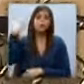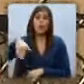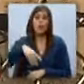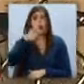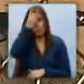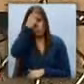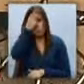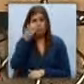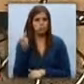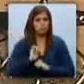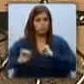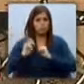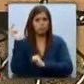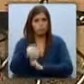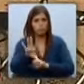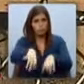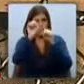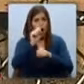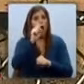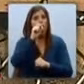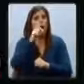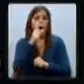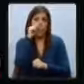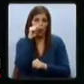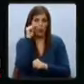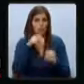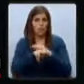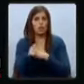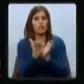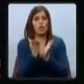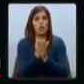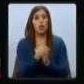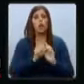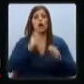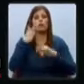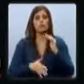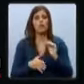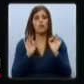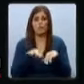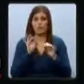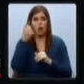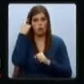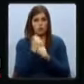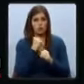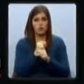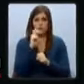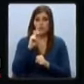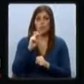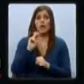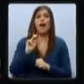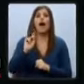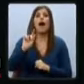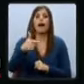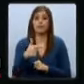minutos e retiraram a criança de dentro da escola. O que se passou foi que, no término de ontem do serviço da ATL, a